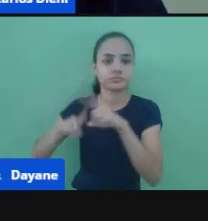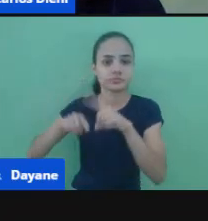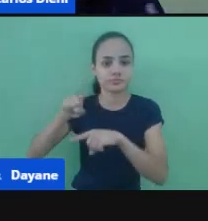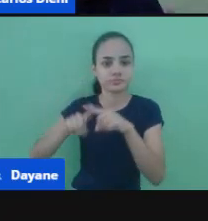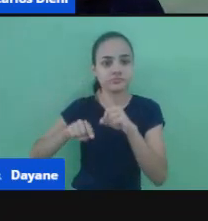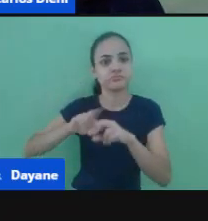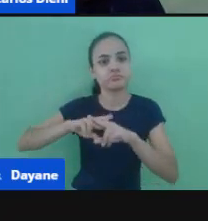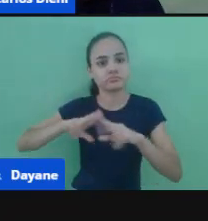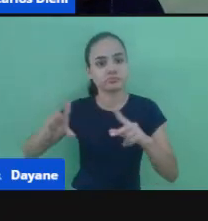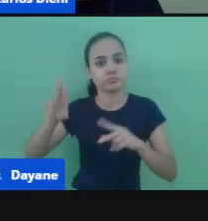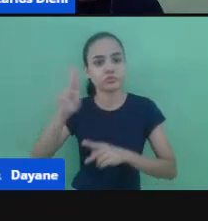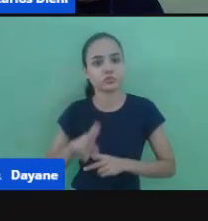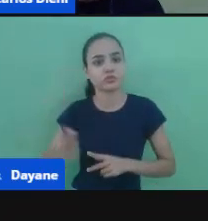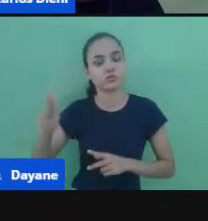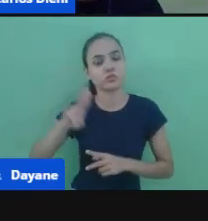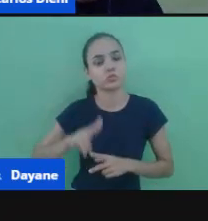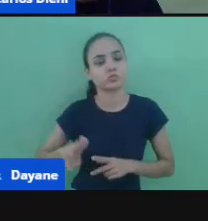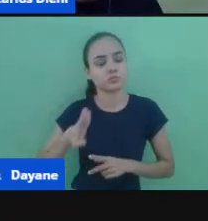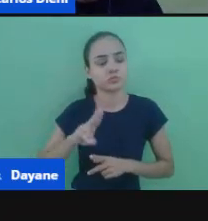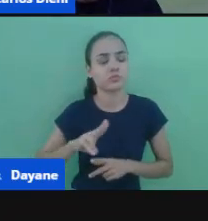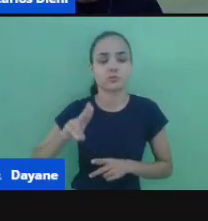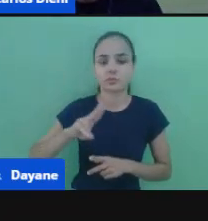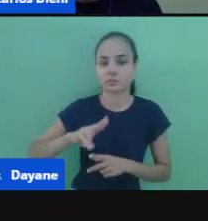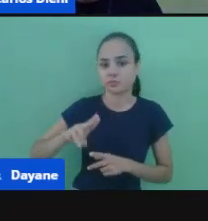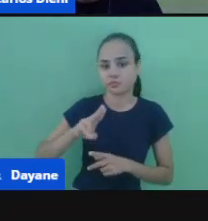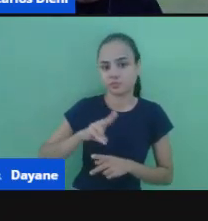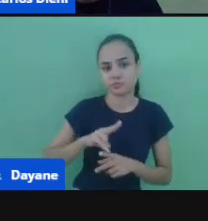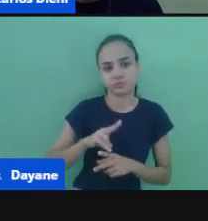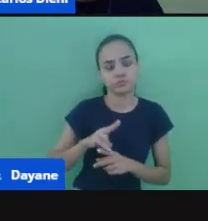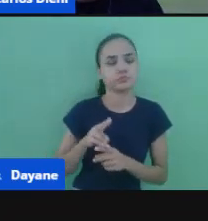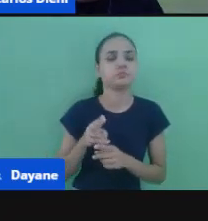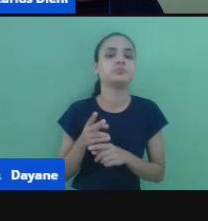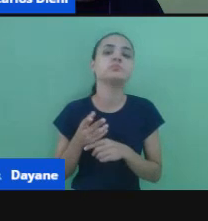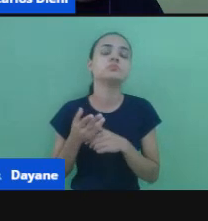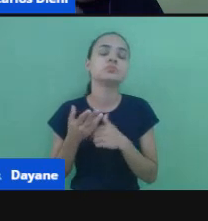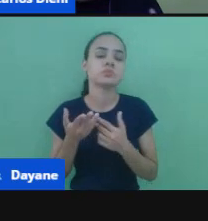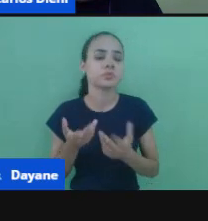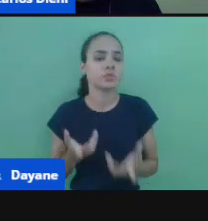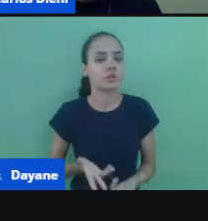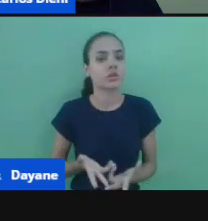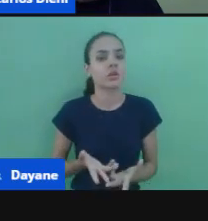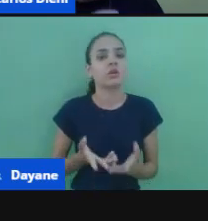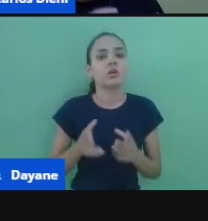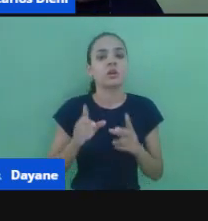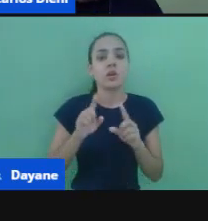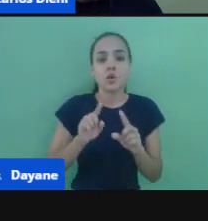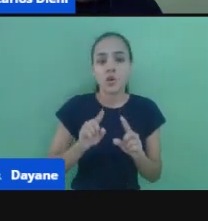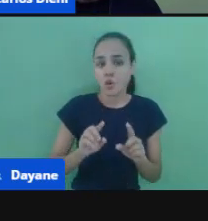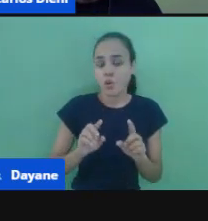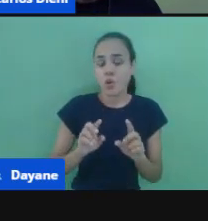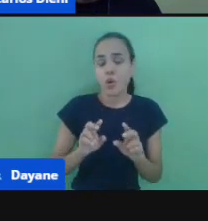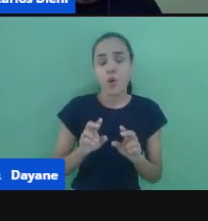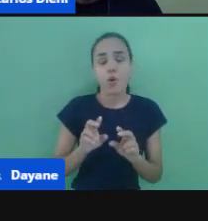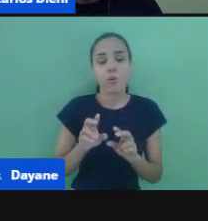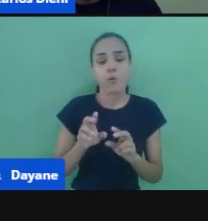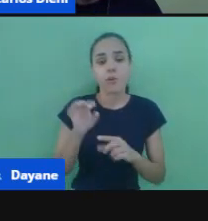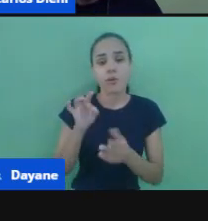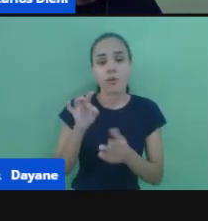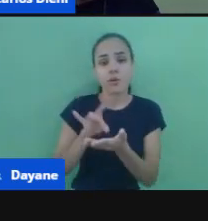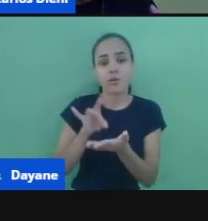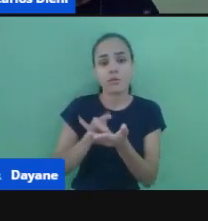aí a gente já via que o documentário não era um retrato da realidade. Ele era uma representação que o diretor queria